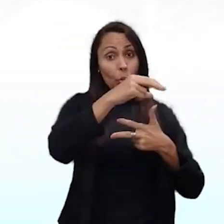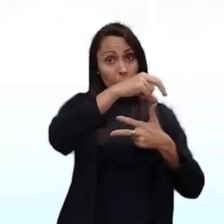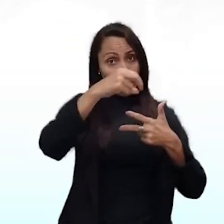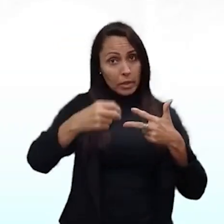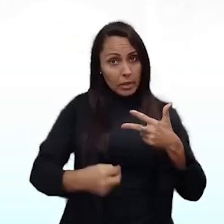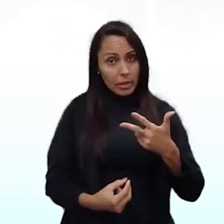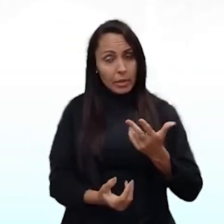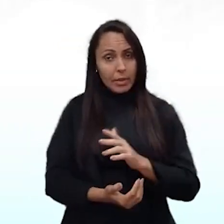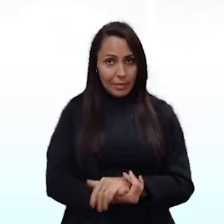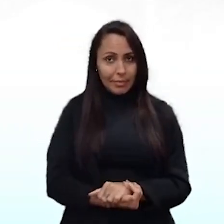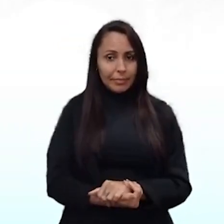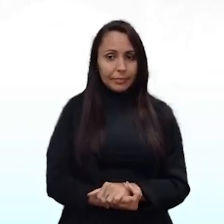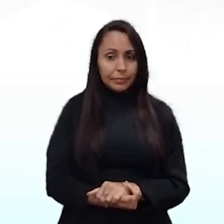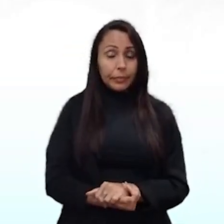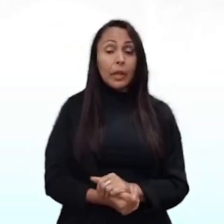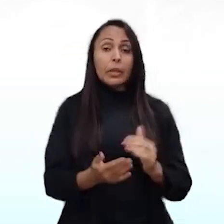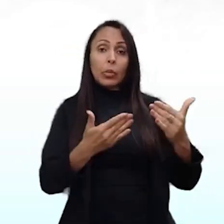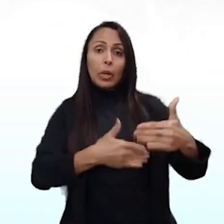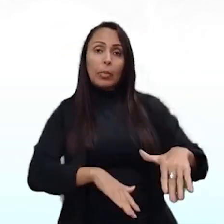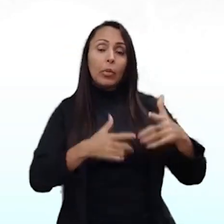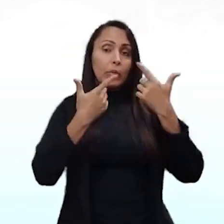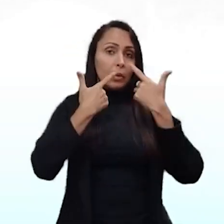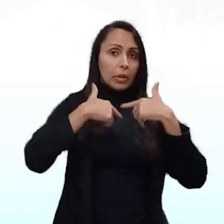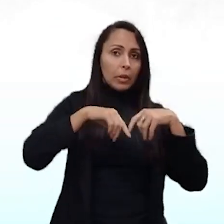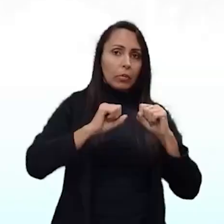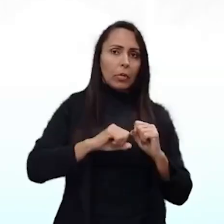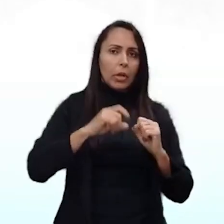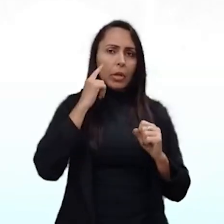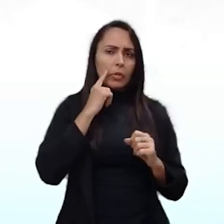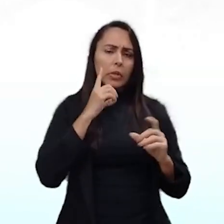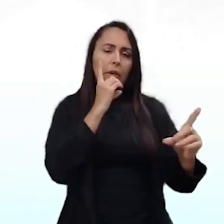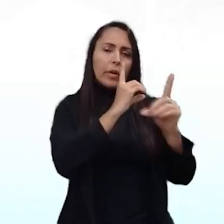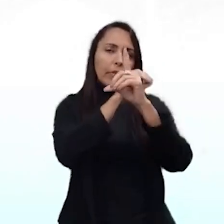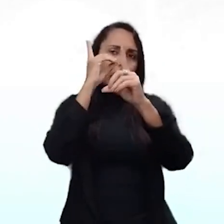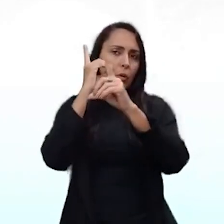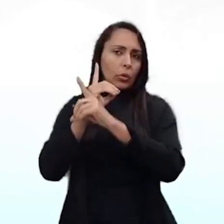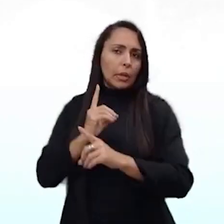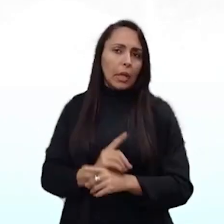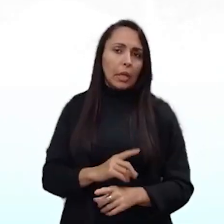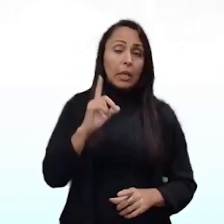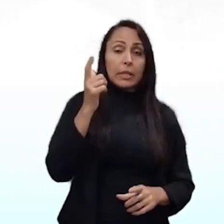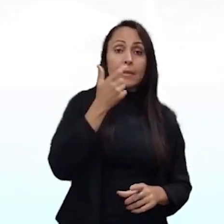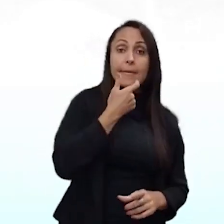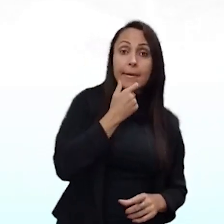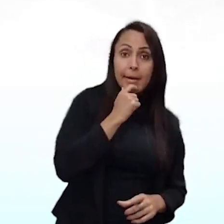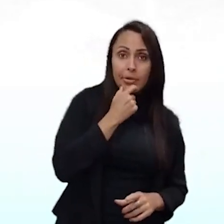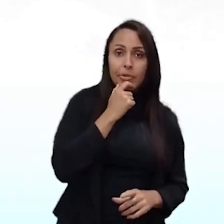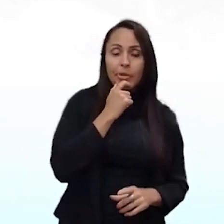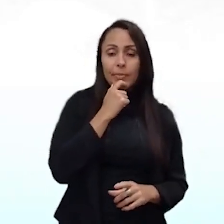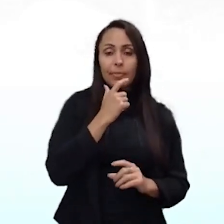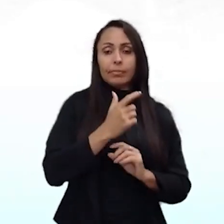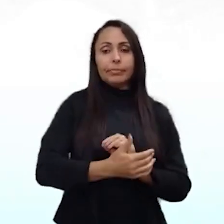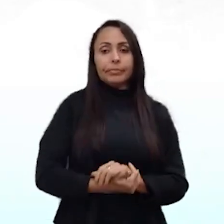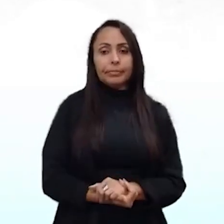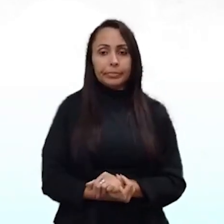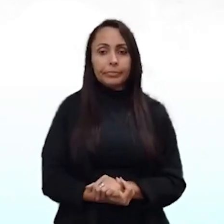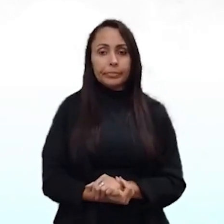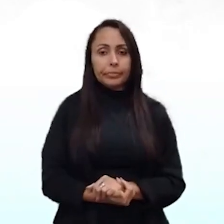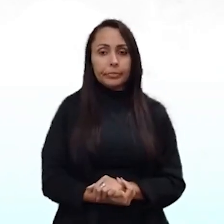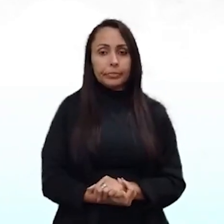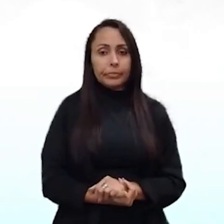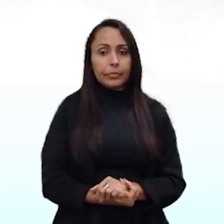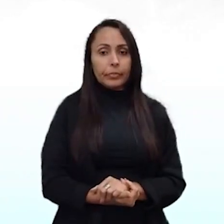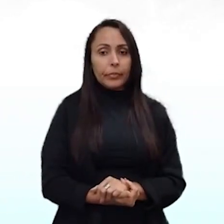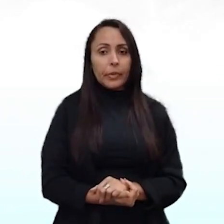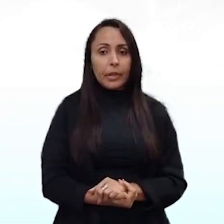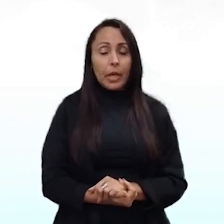Médio. Então, na prova de linguagem, você vai encontrar questões lá de língua estrangeira, tá? São as